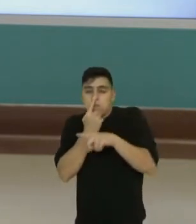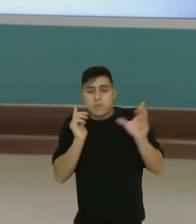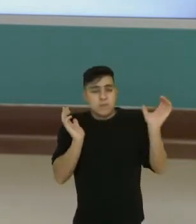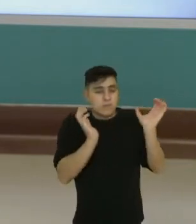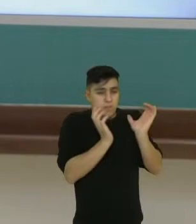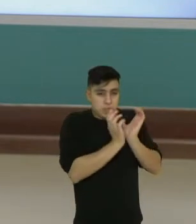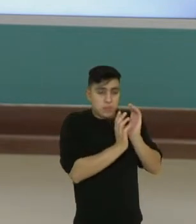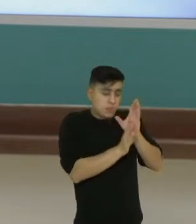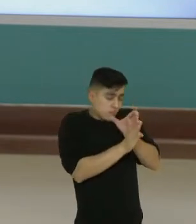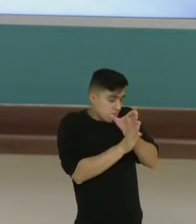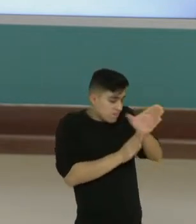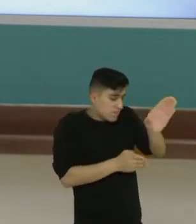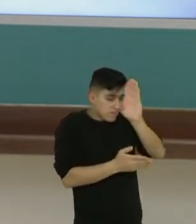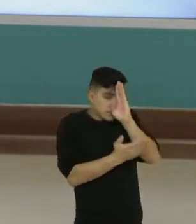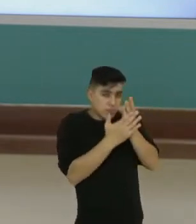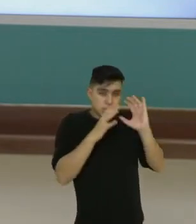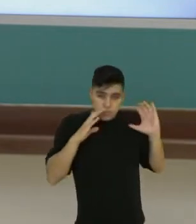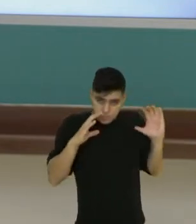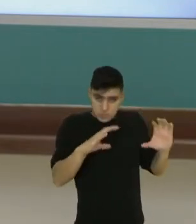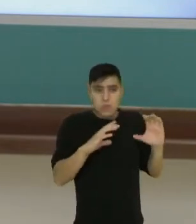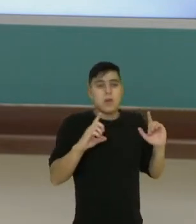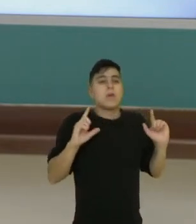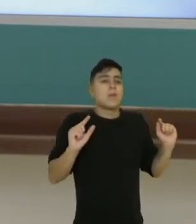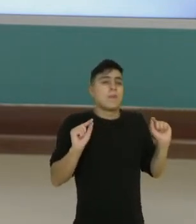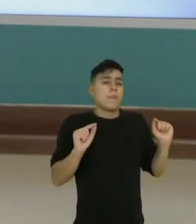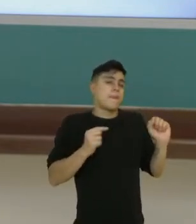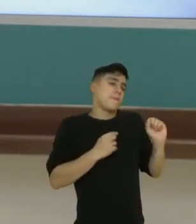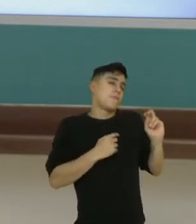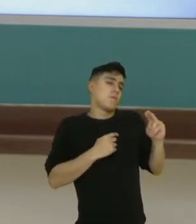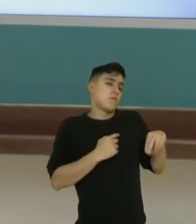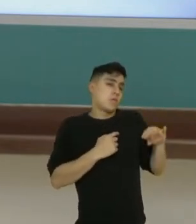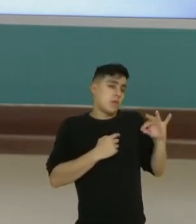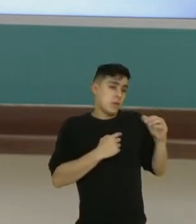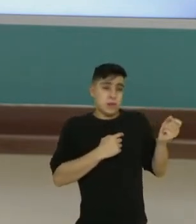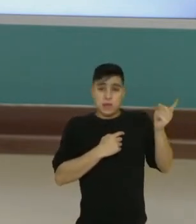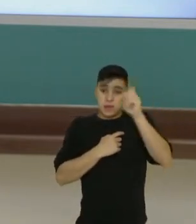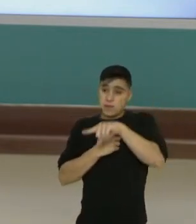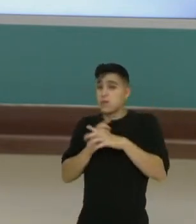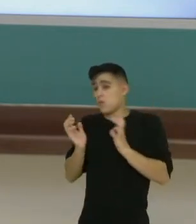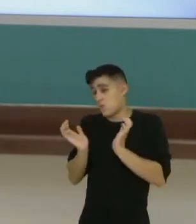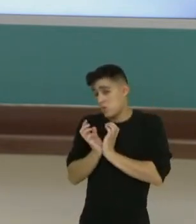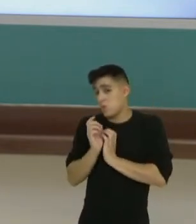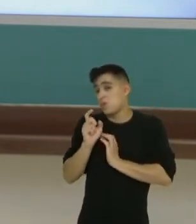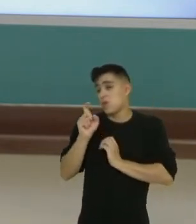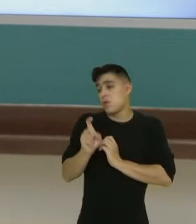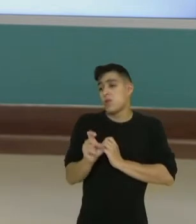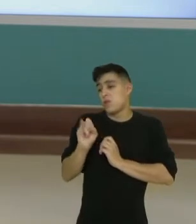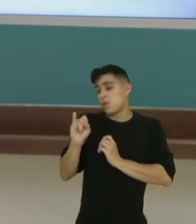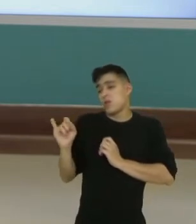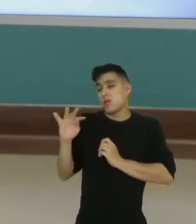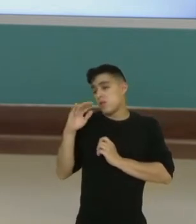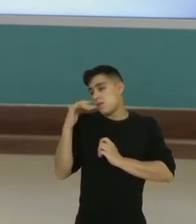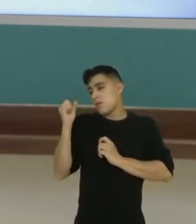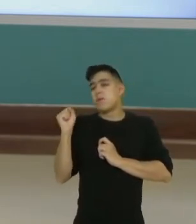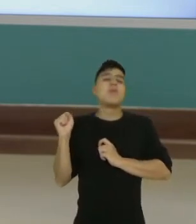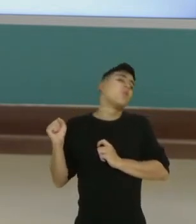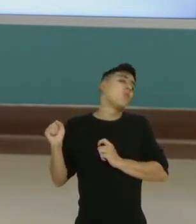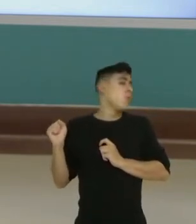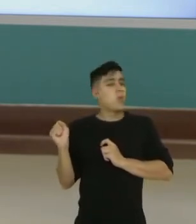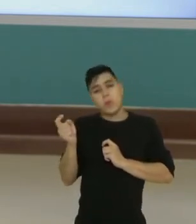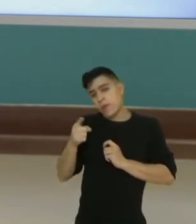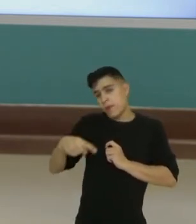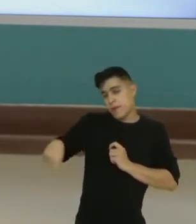ortodoxos. Dentro dessa caracterização, são os chamados sunitas. Já os xiitas, nós vamos ter a situação de que